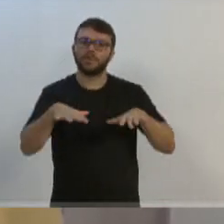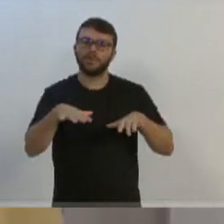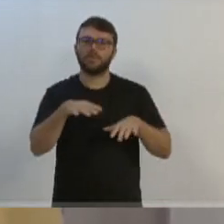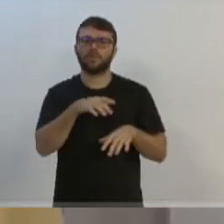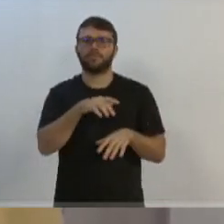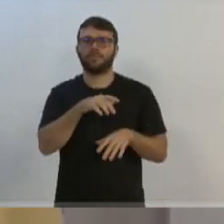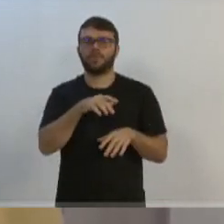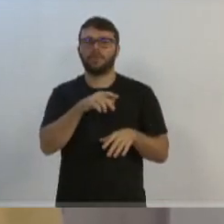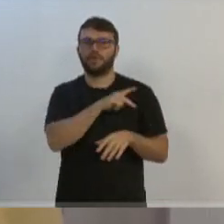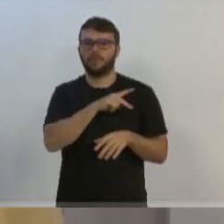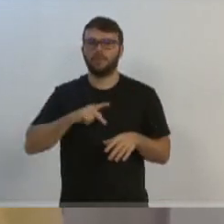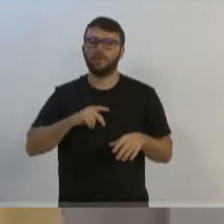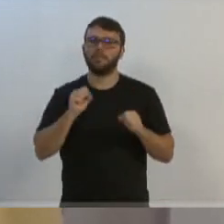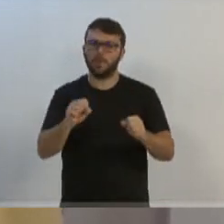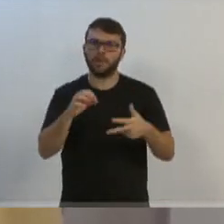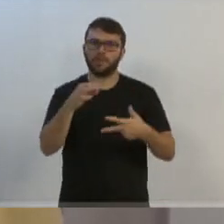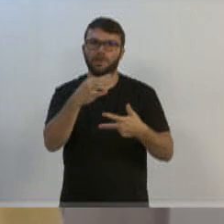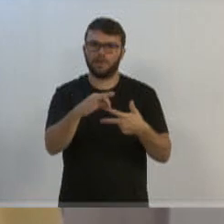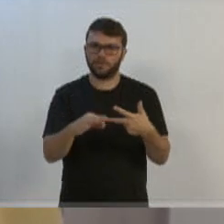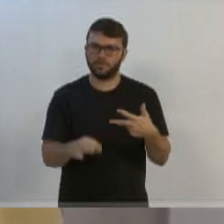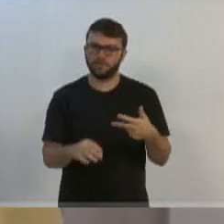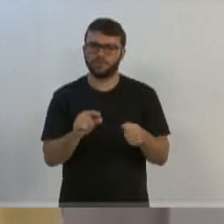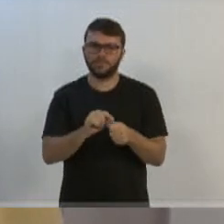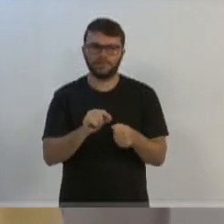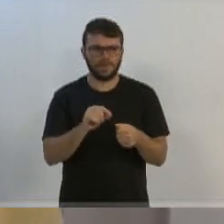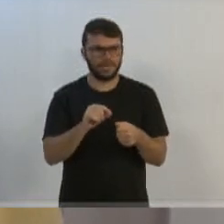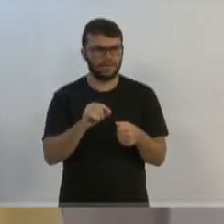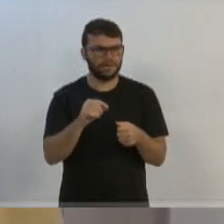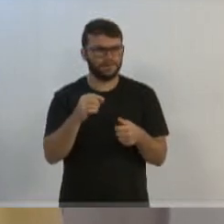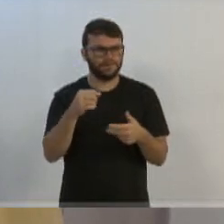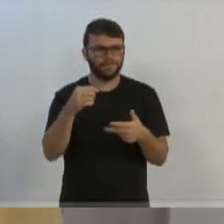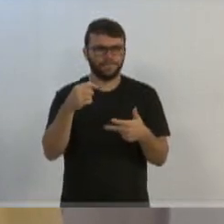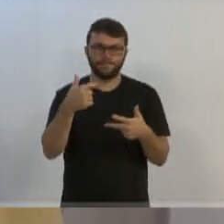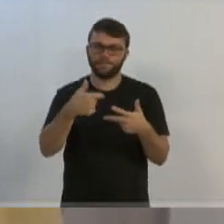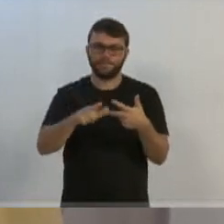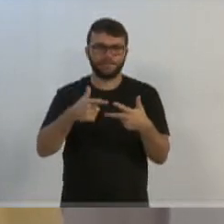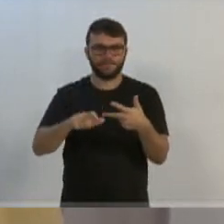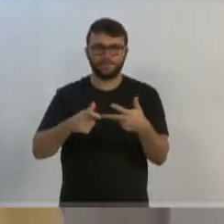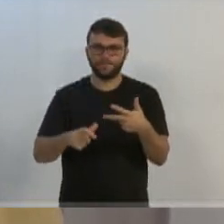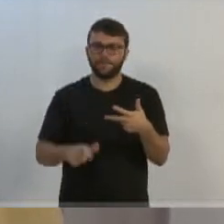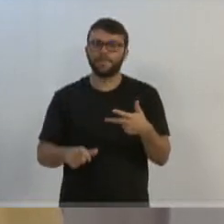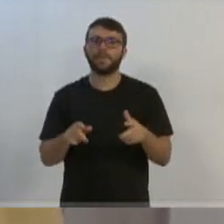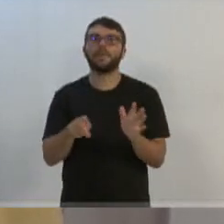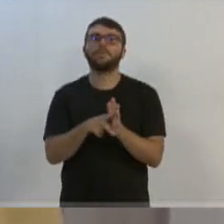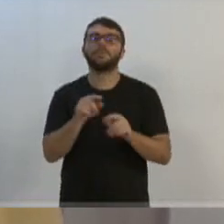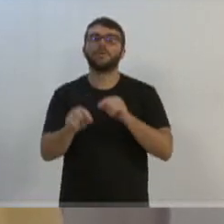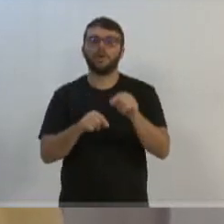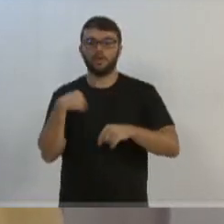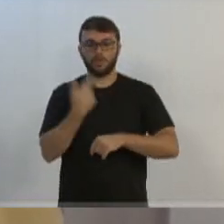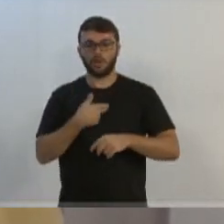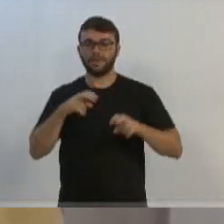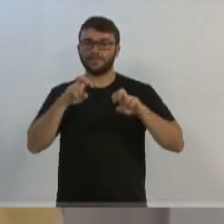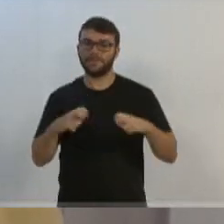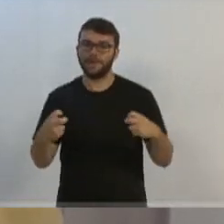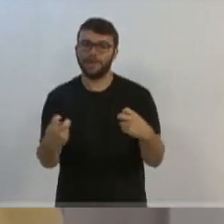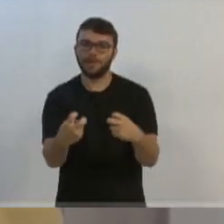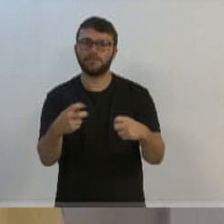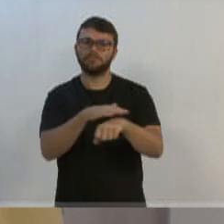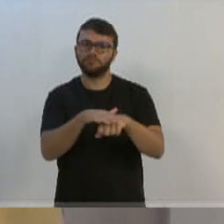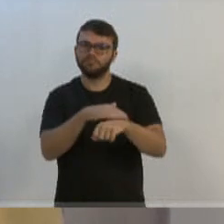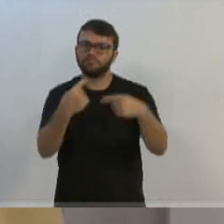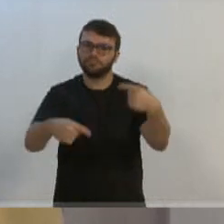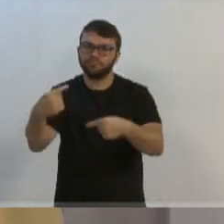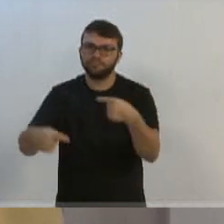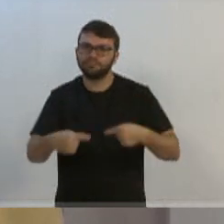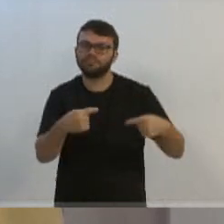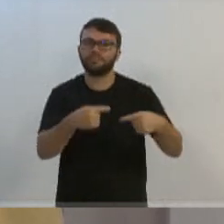Legislativo, muito embora eu entenda que é responsabilidade deles, mas, por que não, sentar e conversar. A partir da hora que a gente senta e conversa,